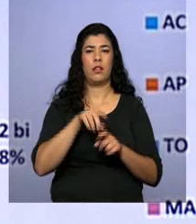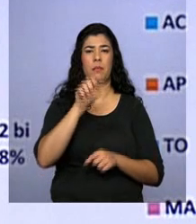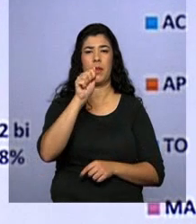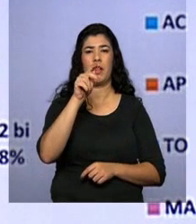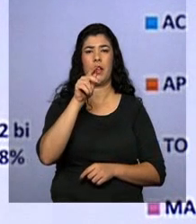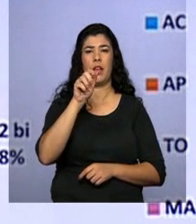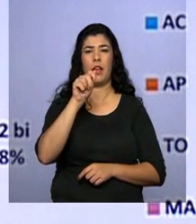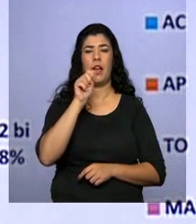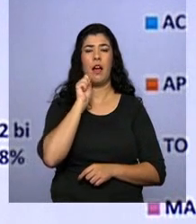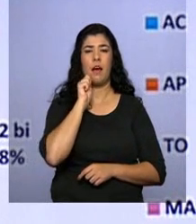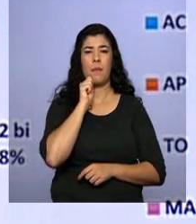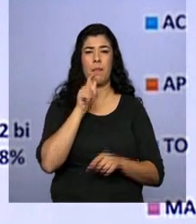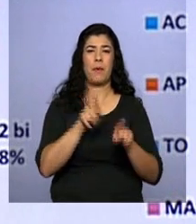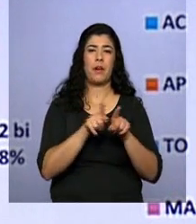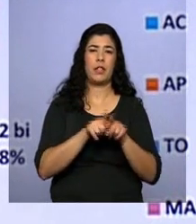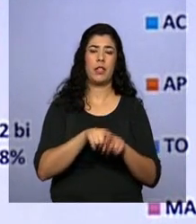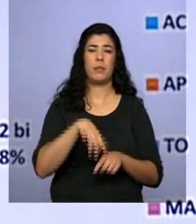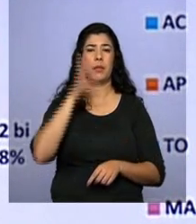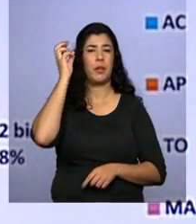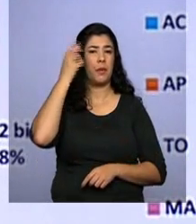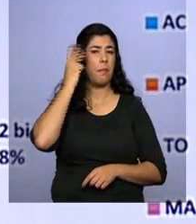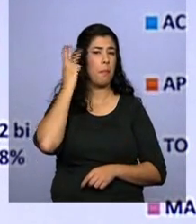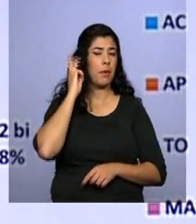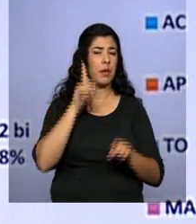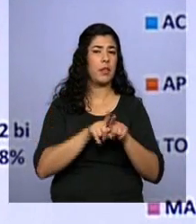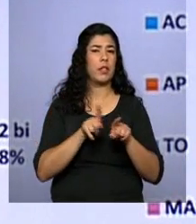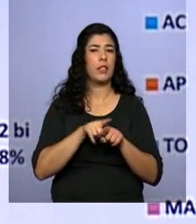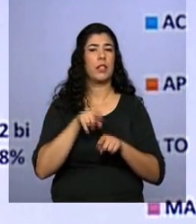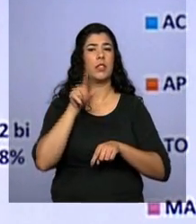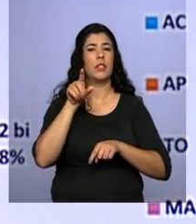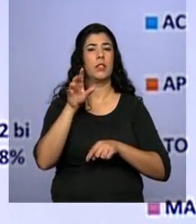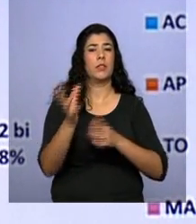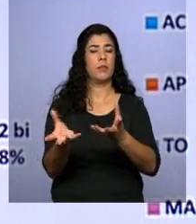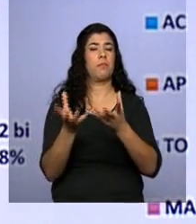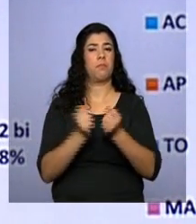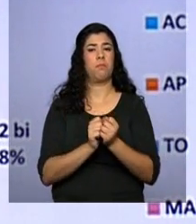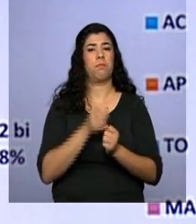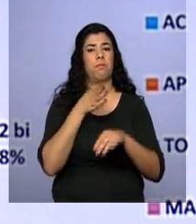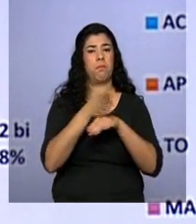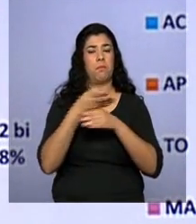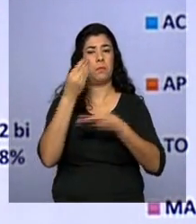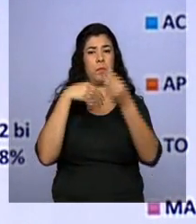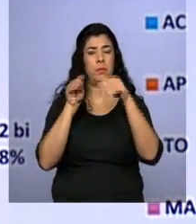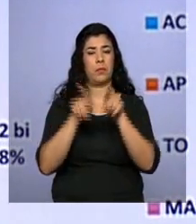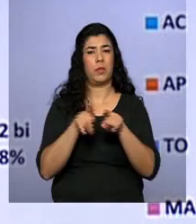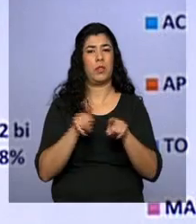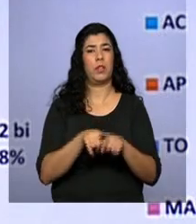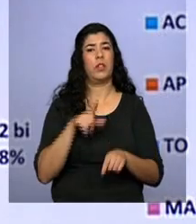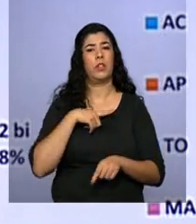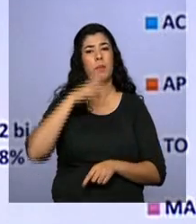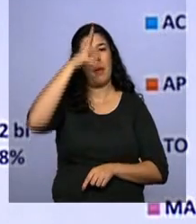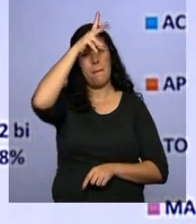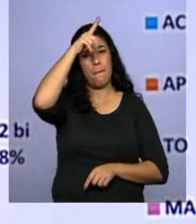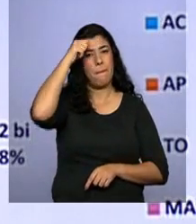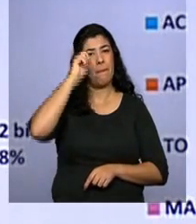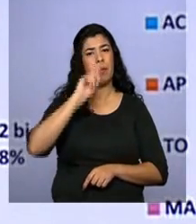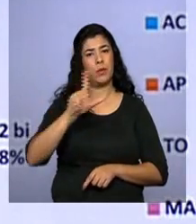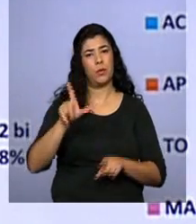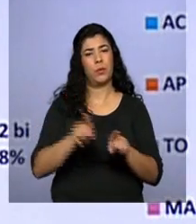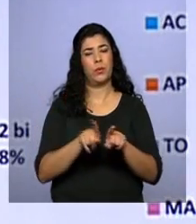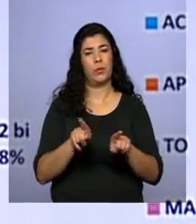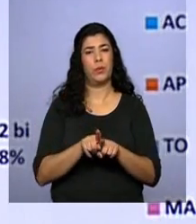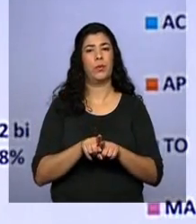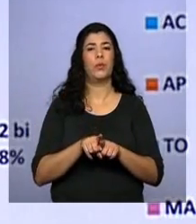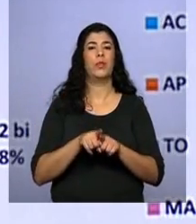Tocantins aqui Maranhão recebendo os investimentos conforme eu falei e o Mato Grosso também recebendo